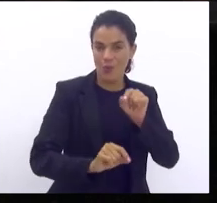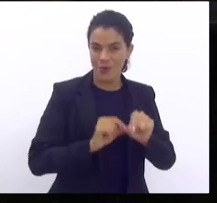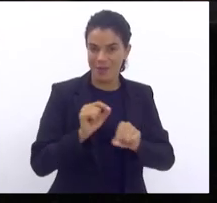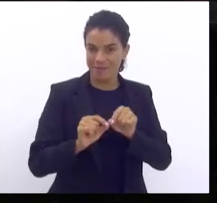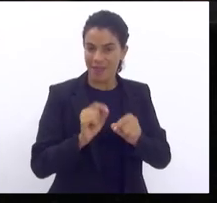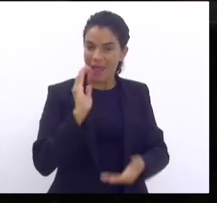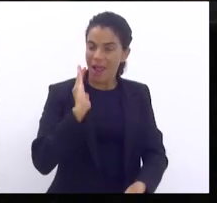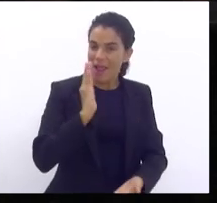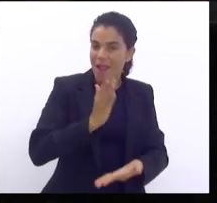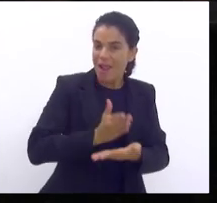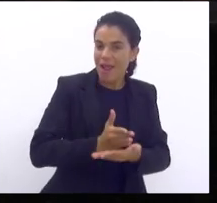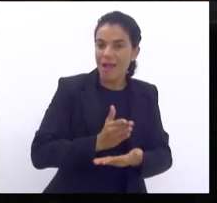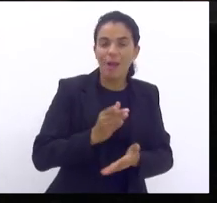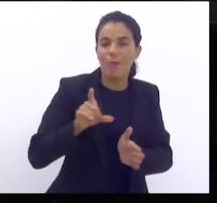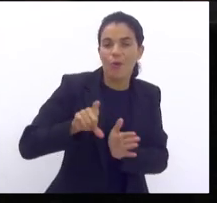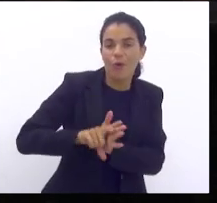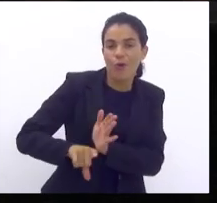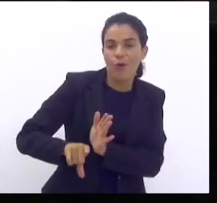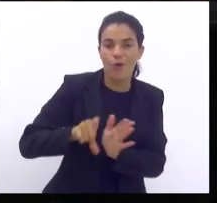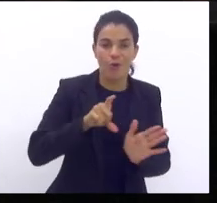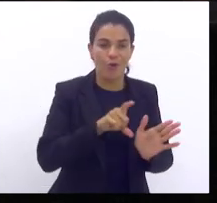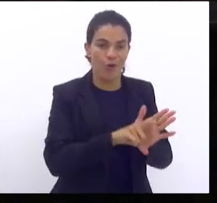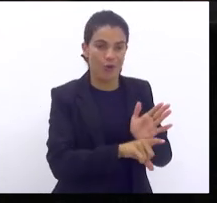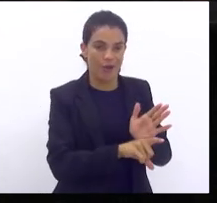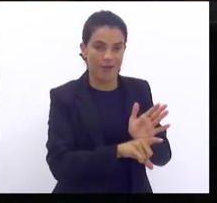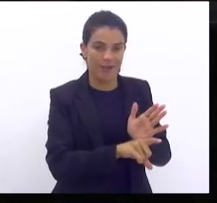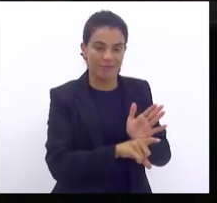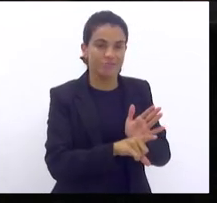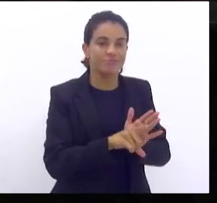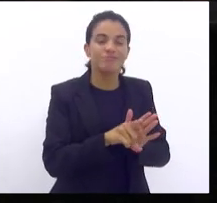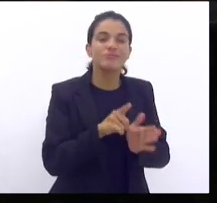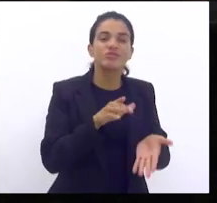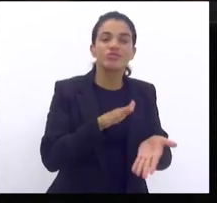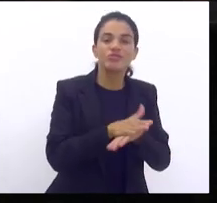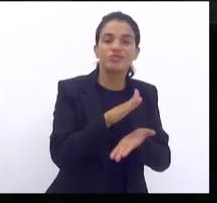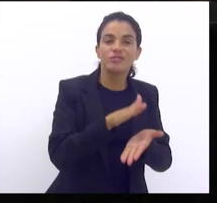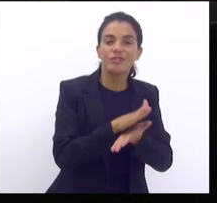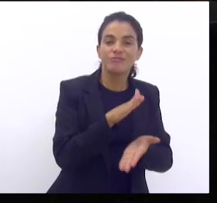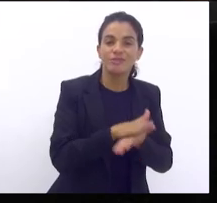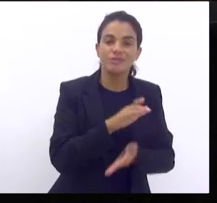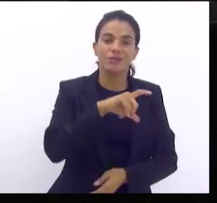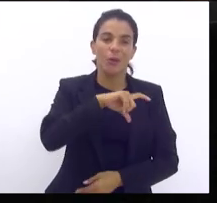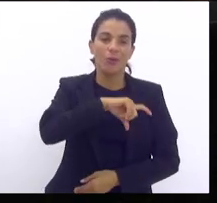acabou com a taxa de emissão do